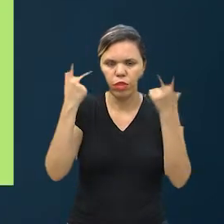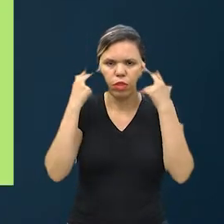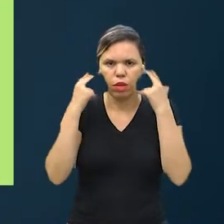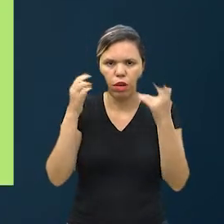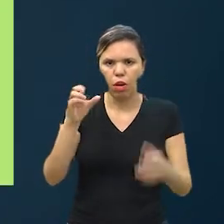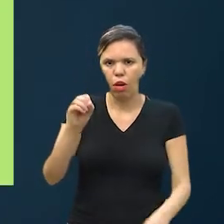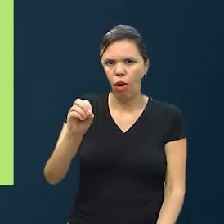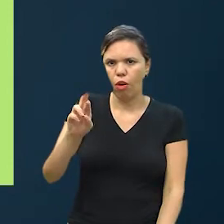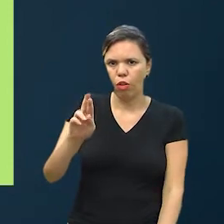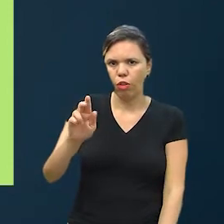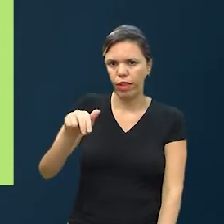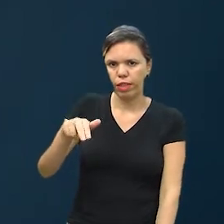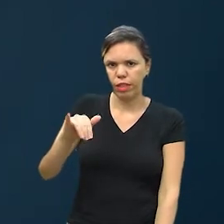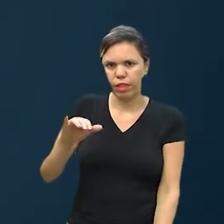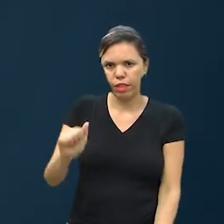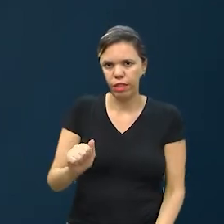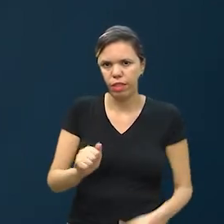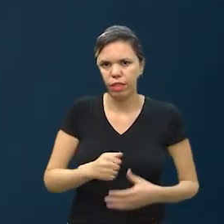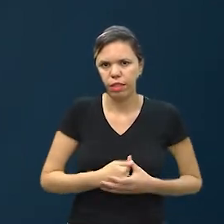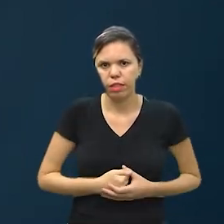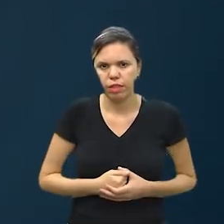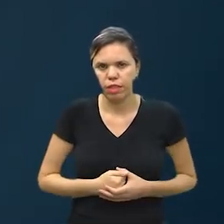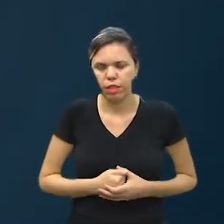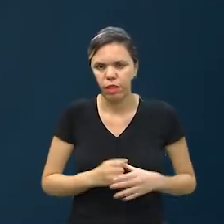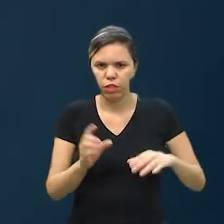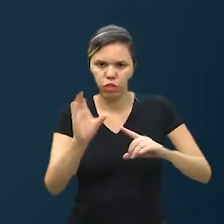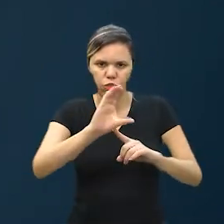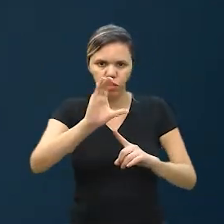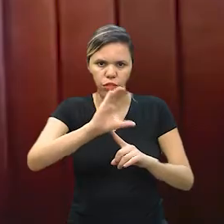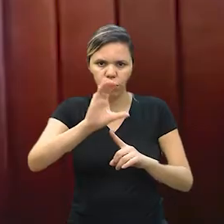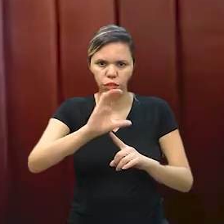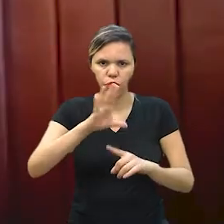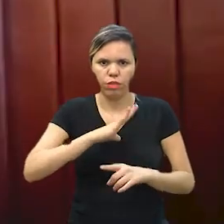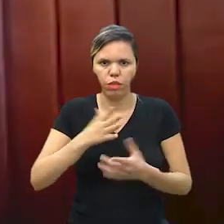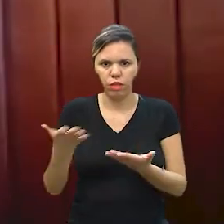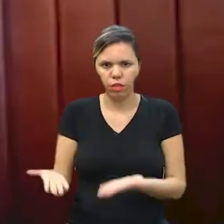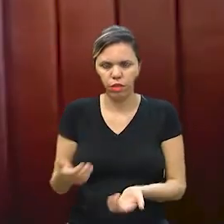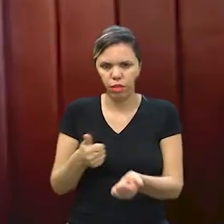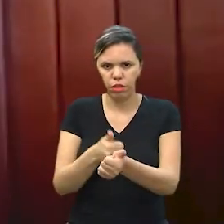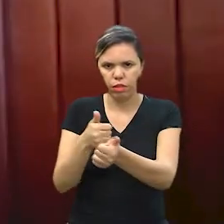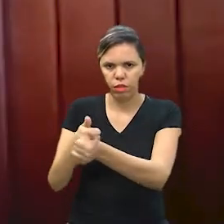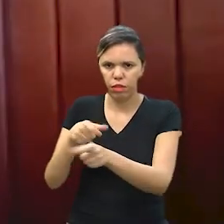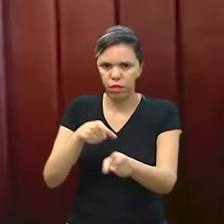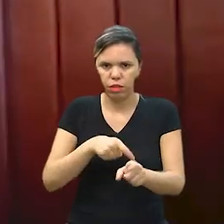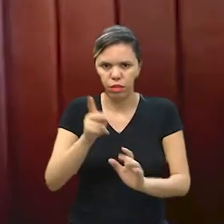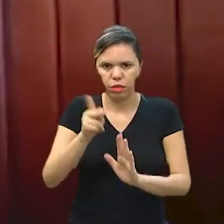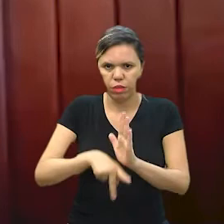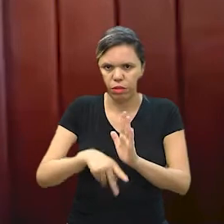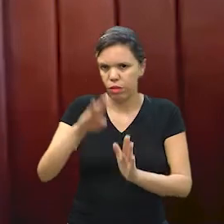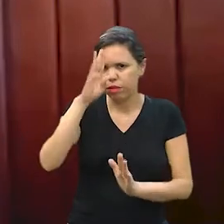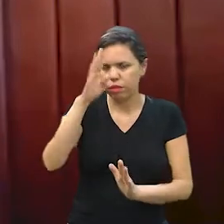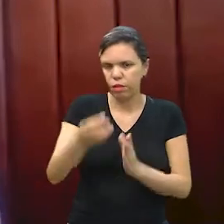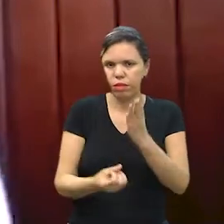para o consumidor. Começamos com uma cidade aqui em torno do sítio, com um projeto